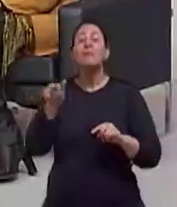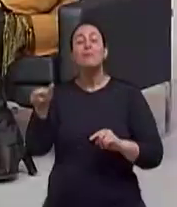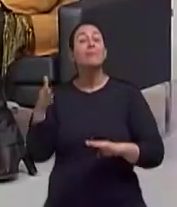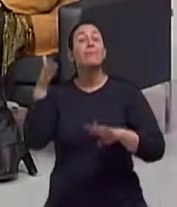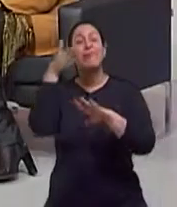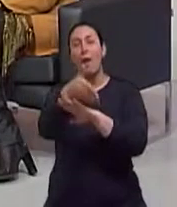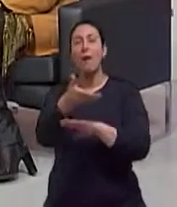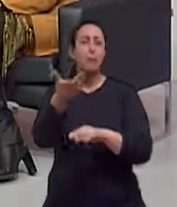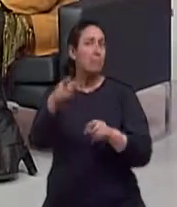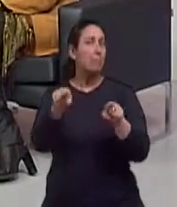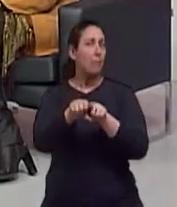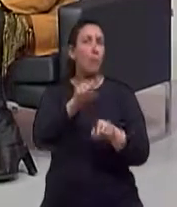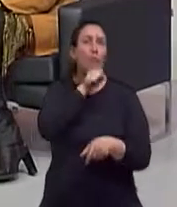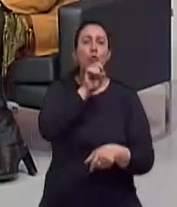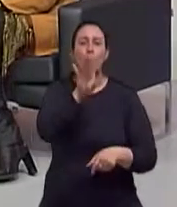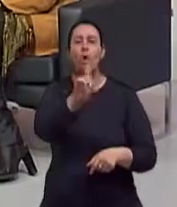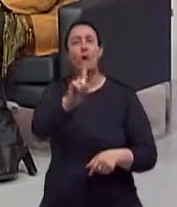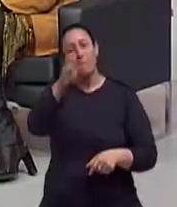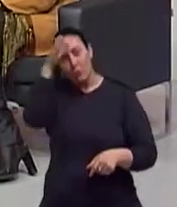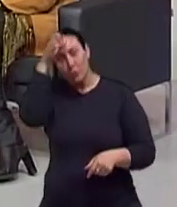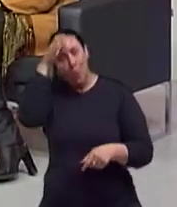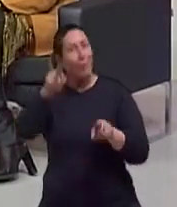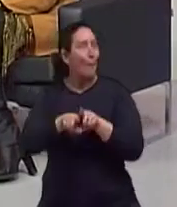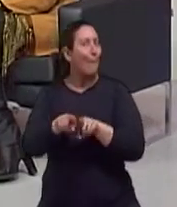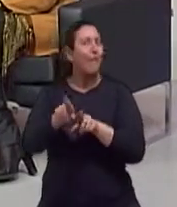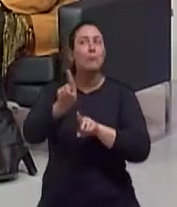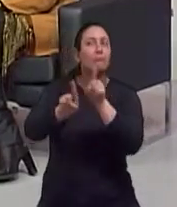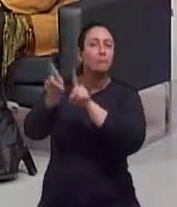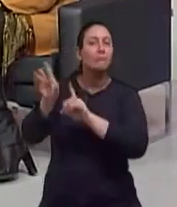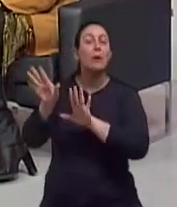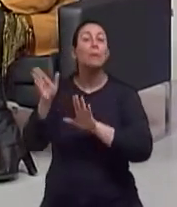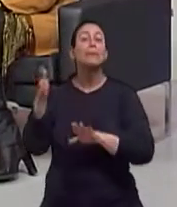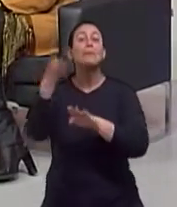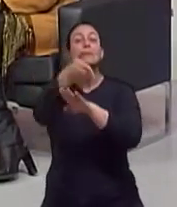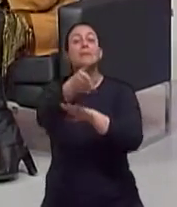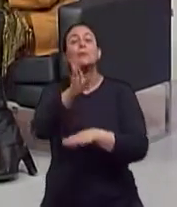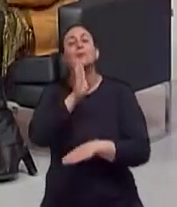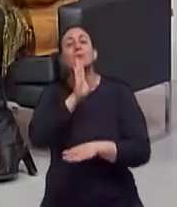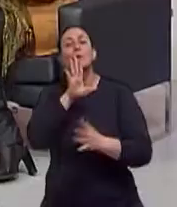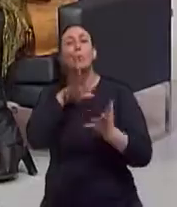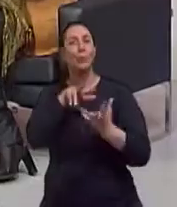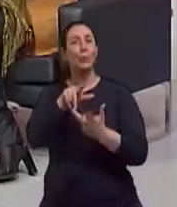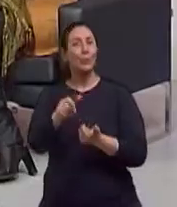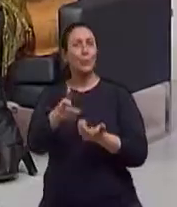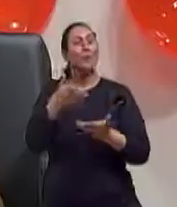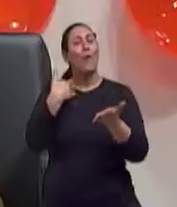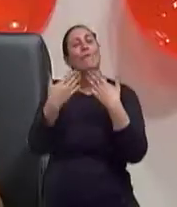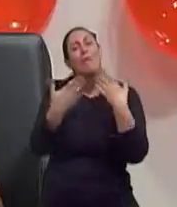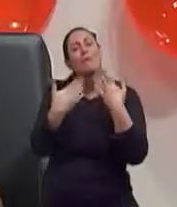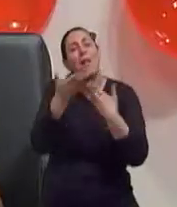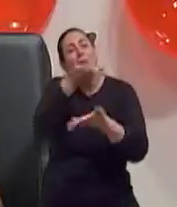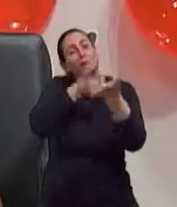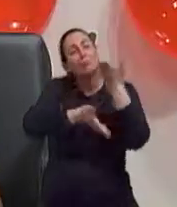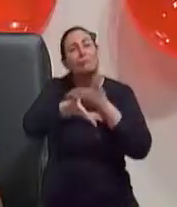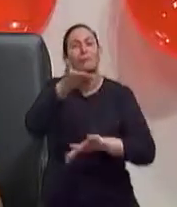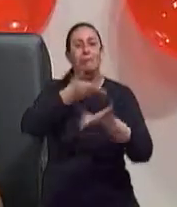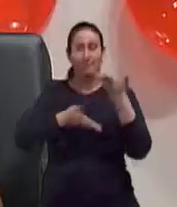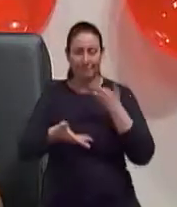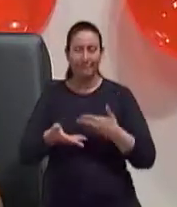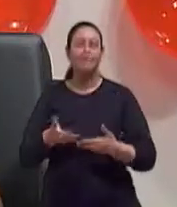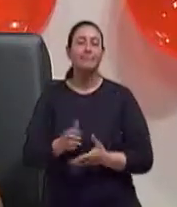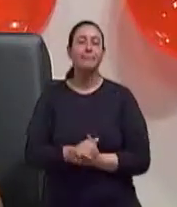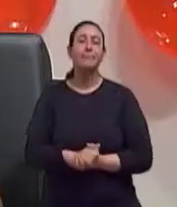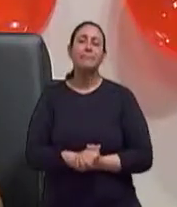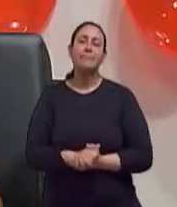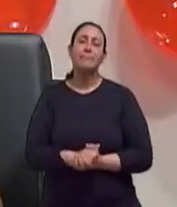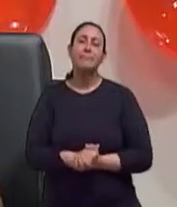chamar tio tia também e a gente se inserir no mundo deles porque eles fazem parte do nosso mundo e o preconceito que a gente fala